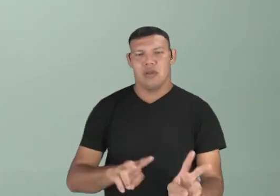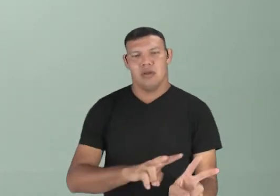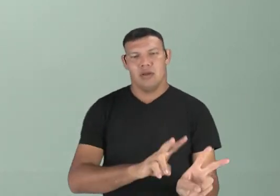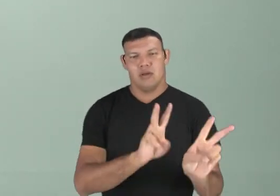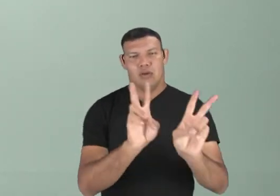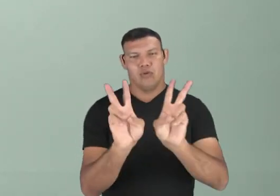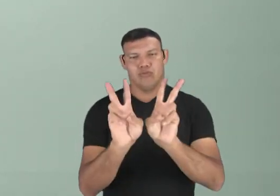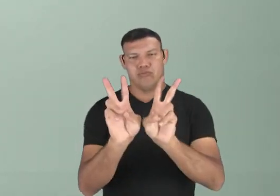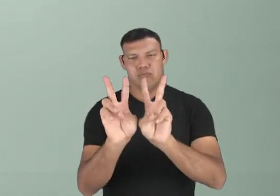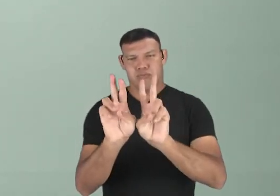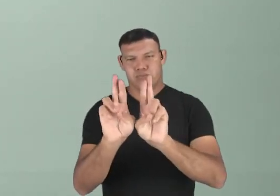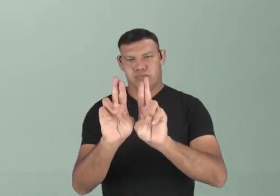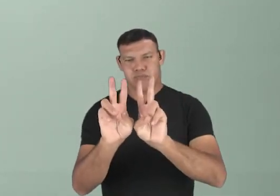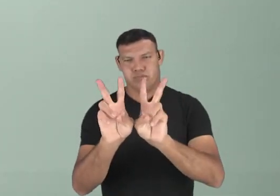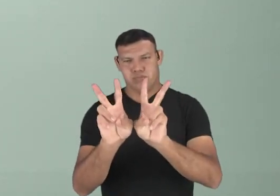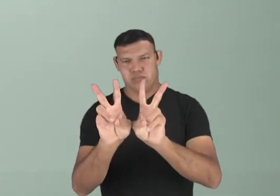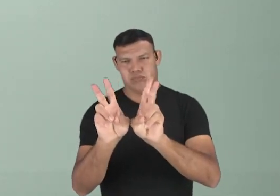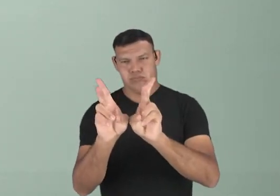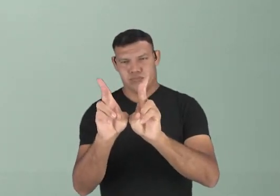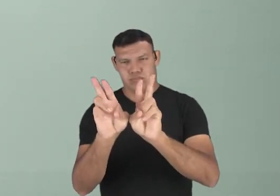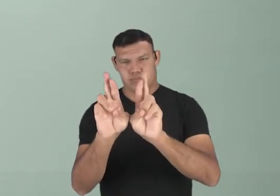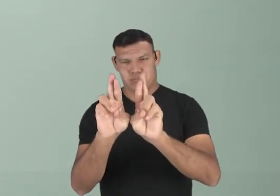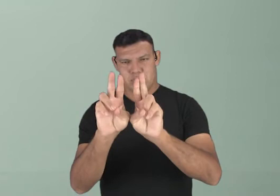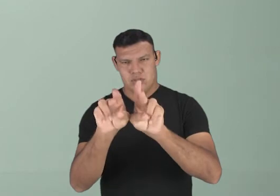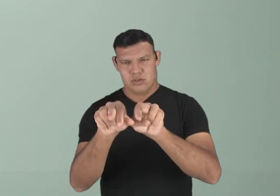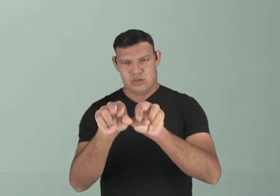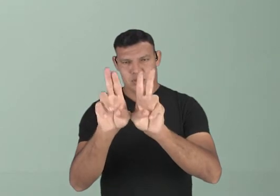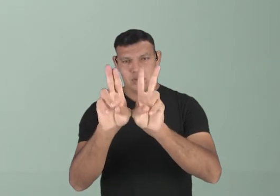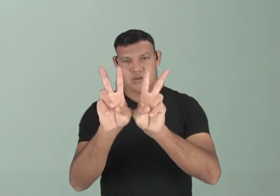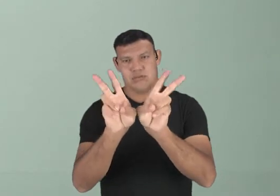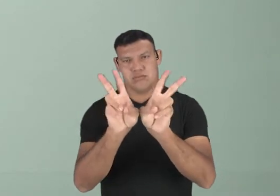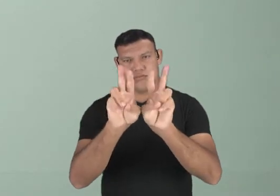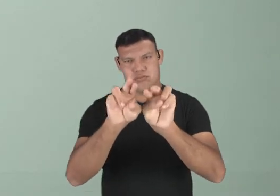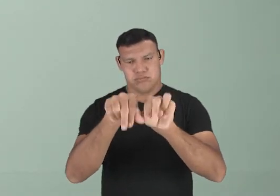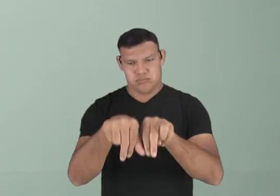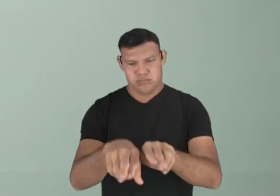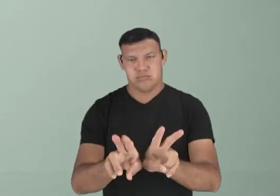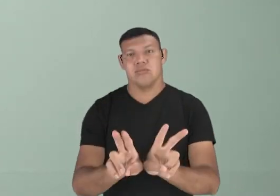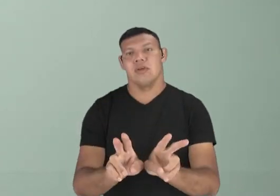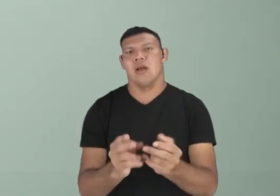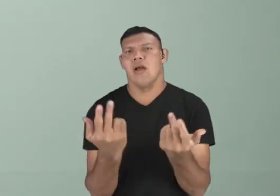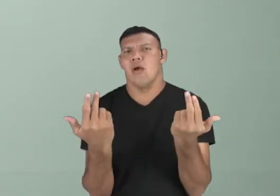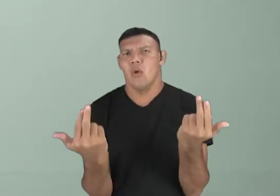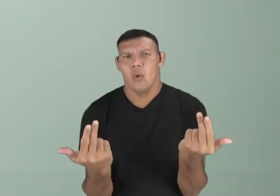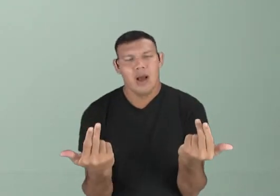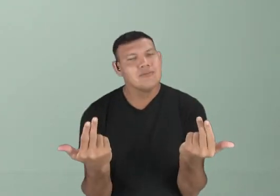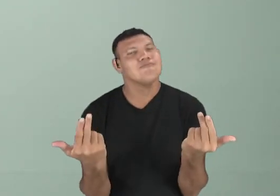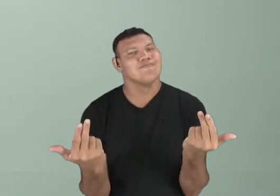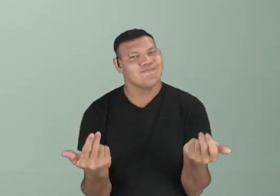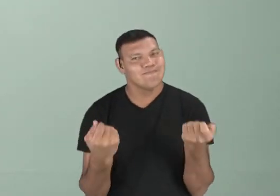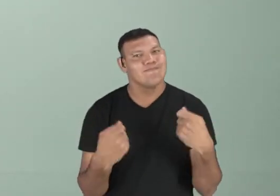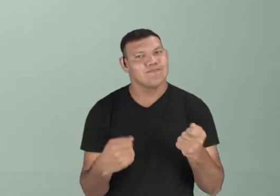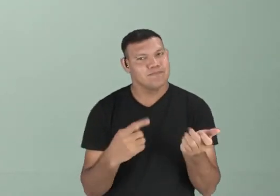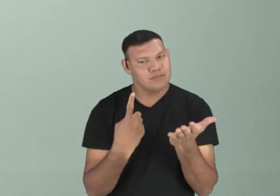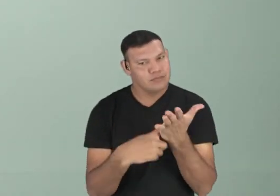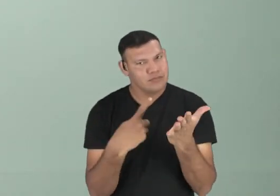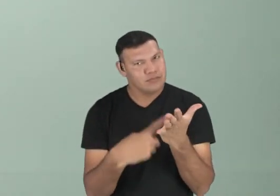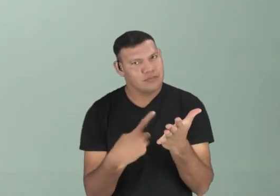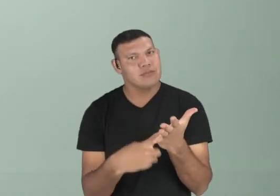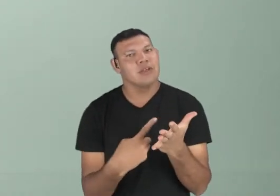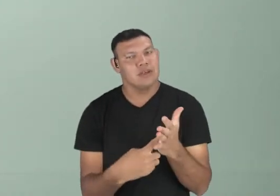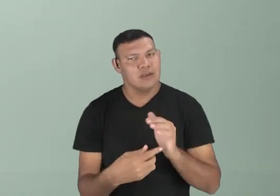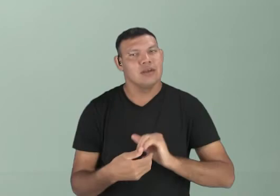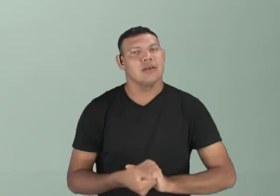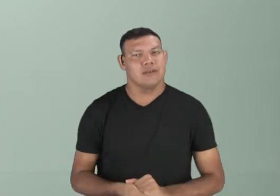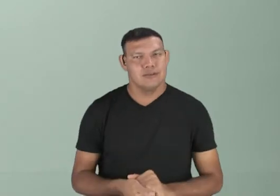piscina e elas vão realizar uma dança e os passos delas, os movimentos têm que ser o quê? Combinado uns com as outras e